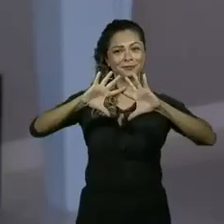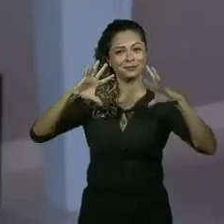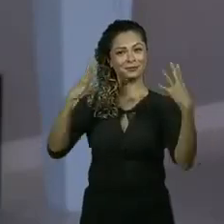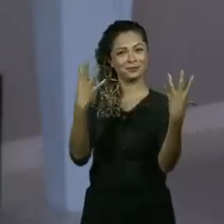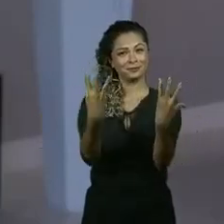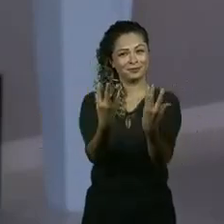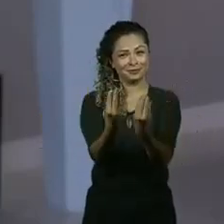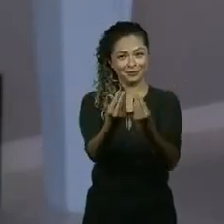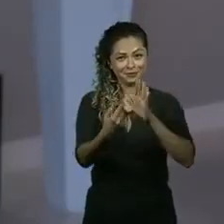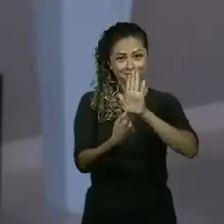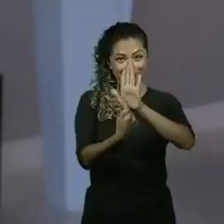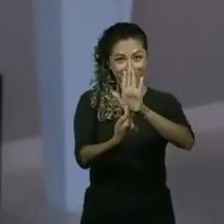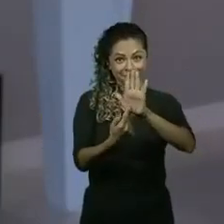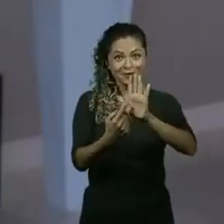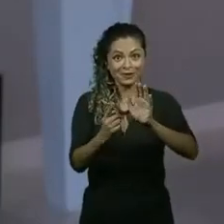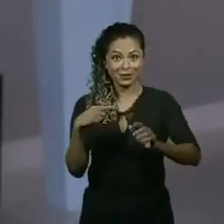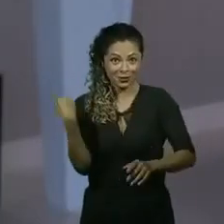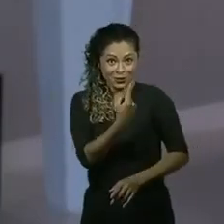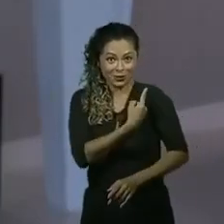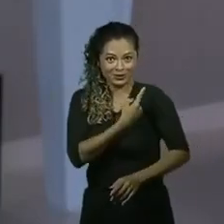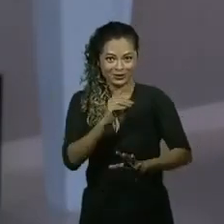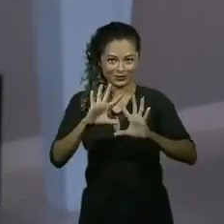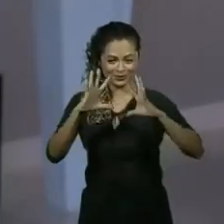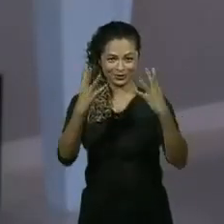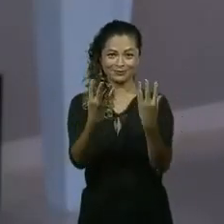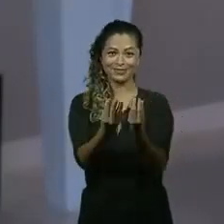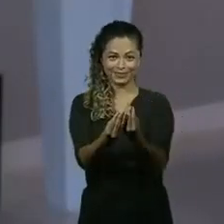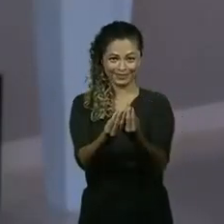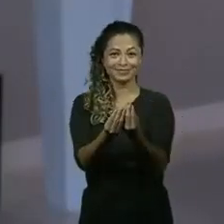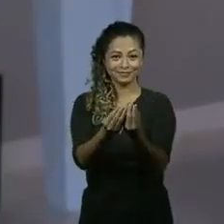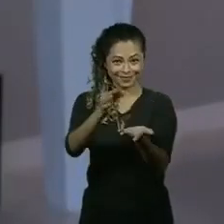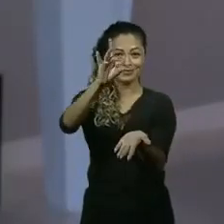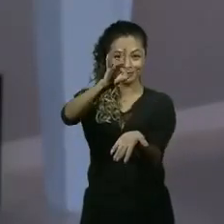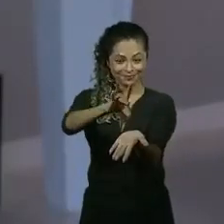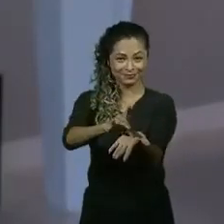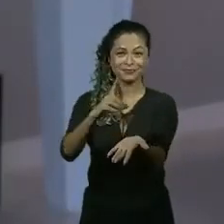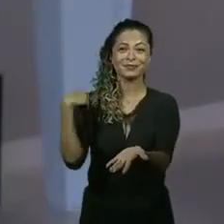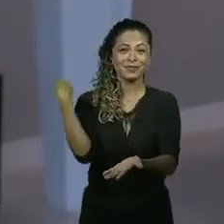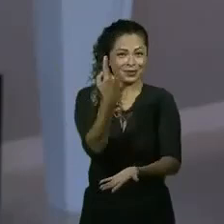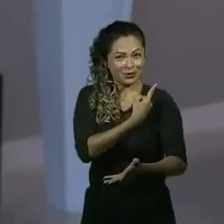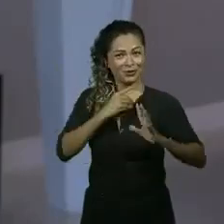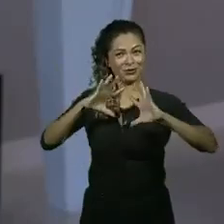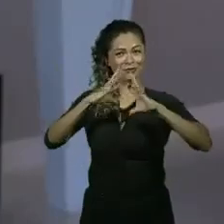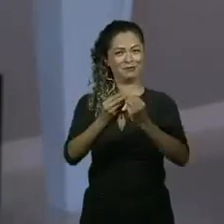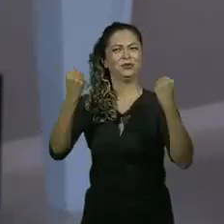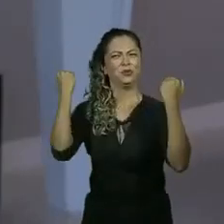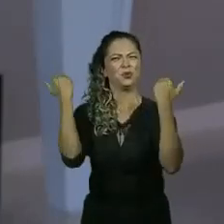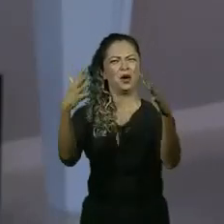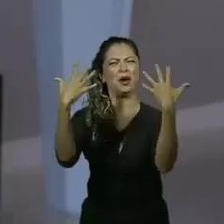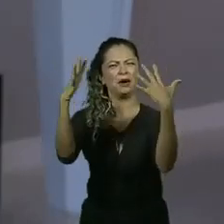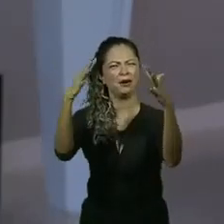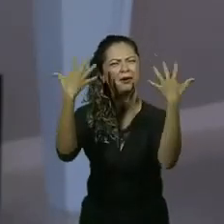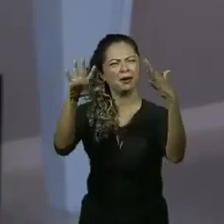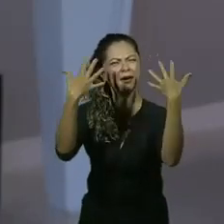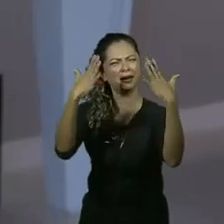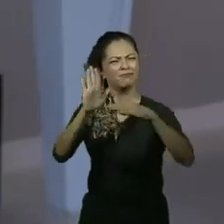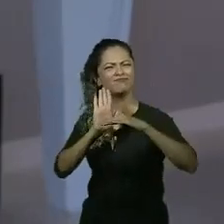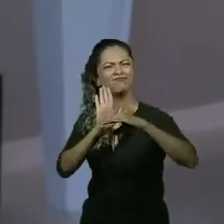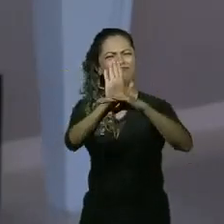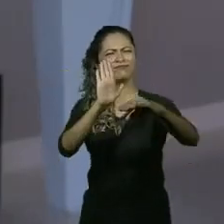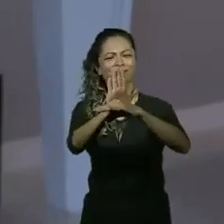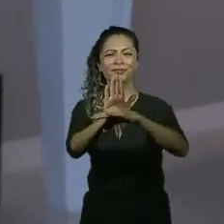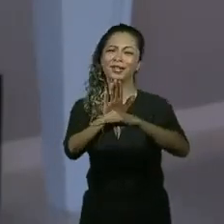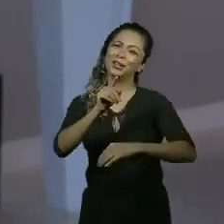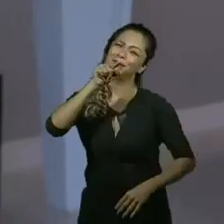da nossa família. Saiba que sempre estaremos te aplaudindo em pé na primeira fileira, porque você